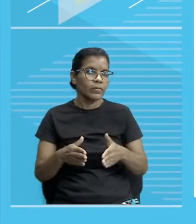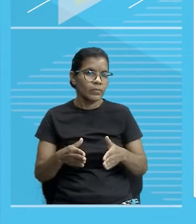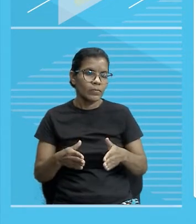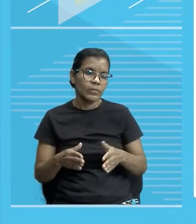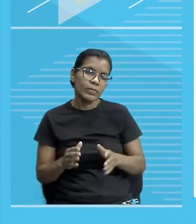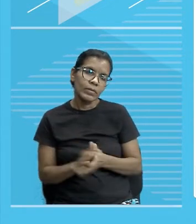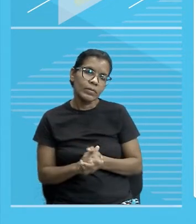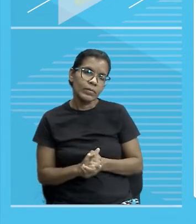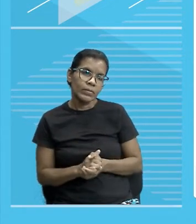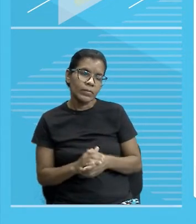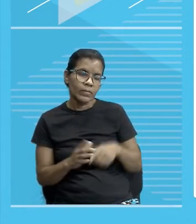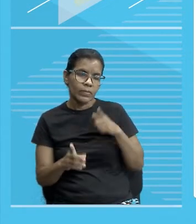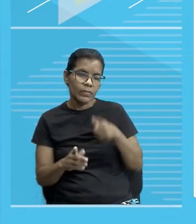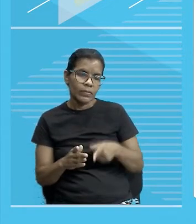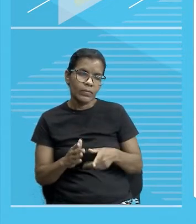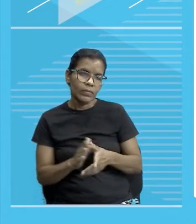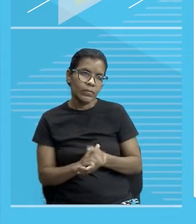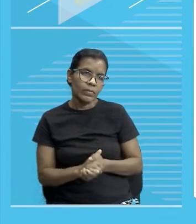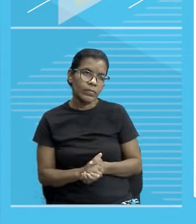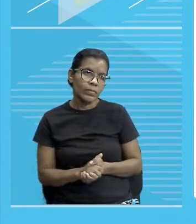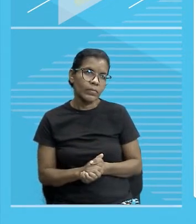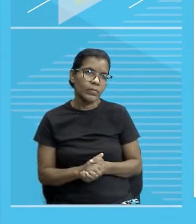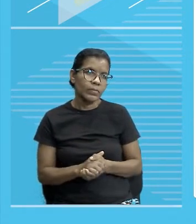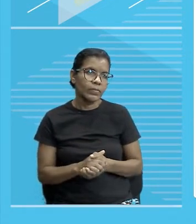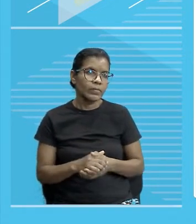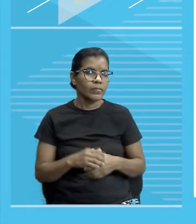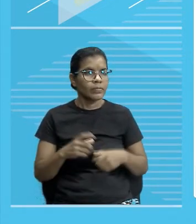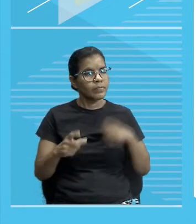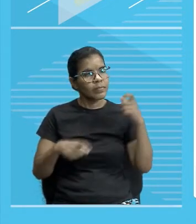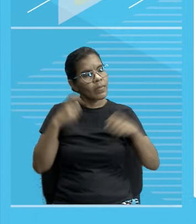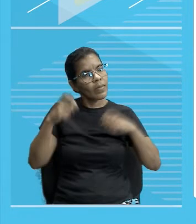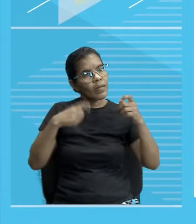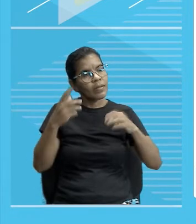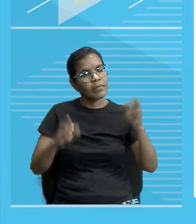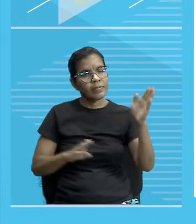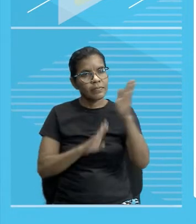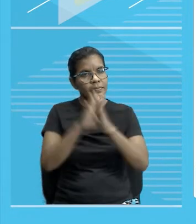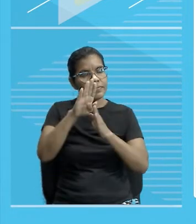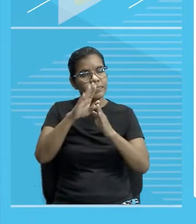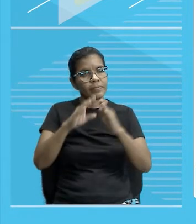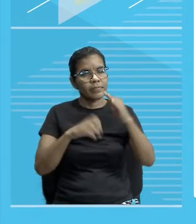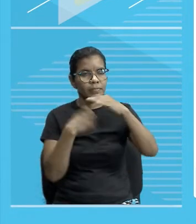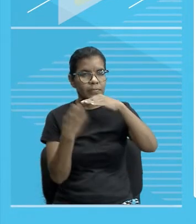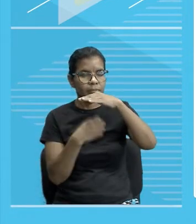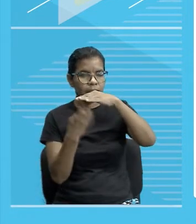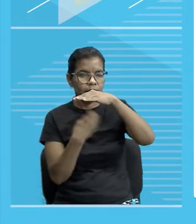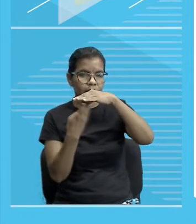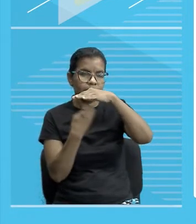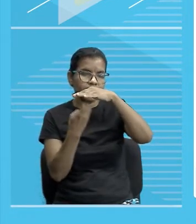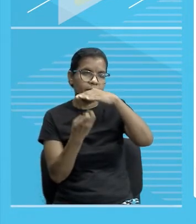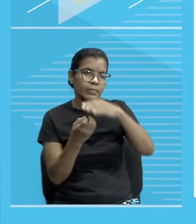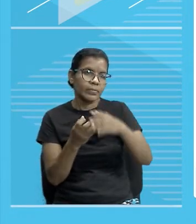meios é problema remetido para os níveis mais elevados da empresa